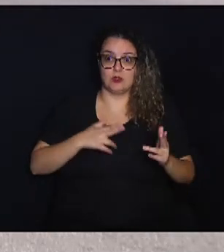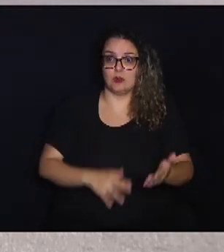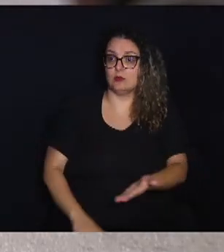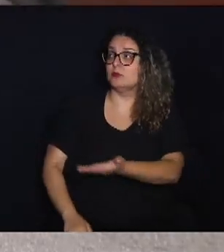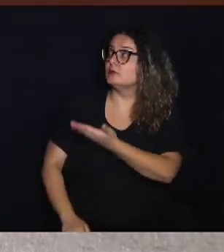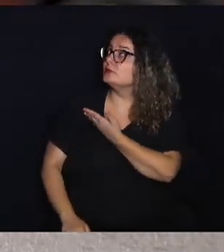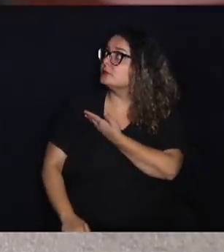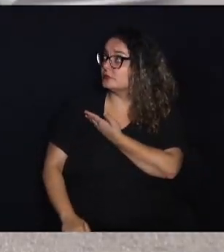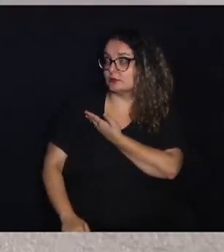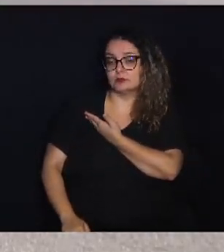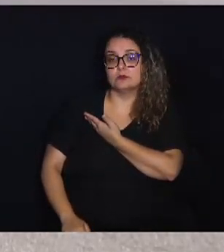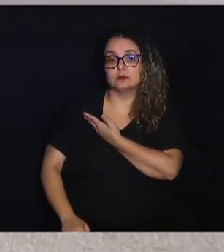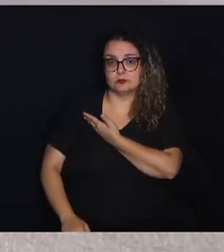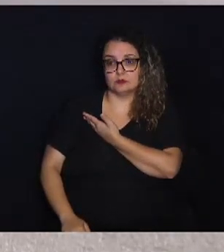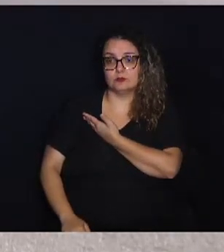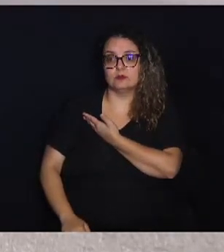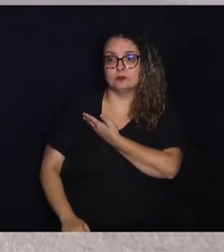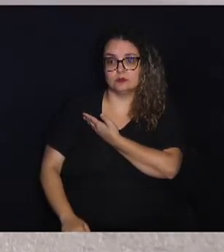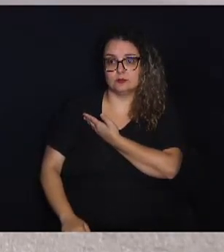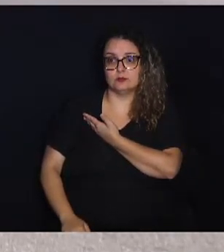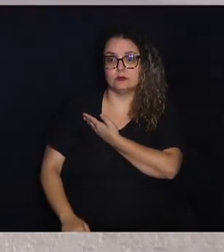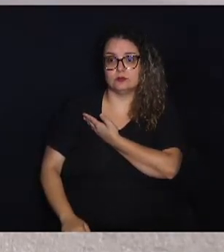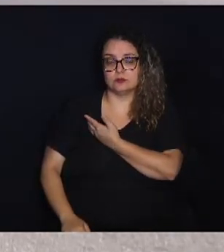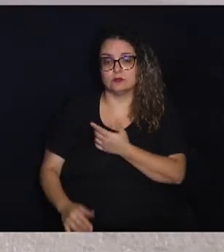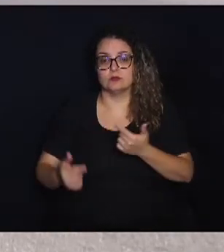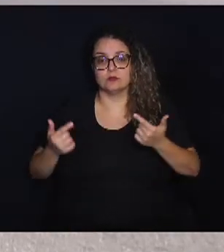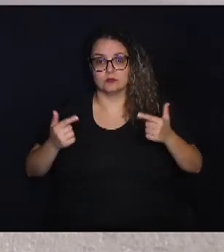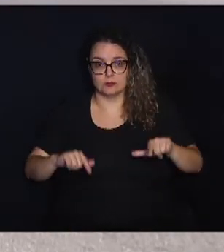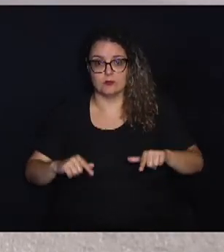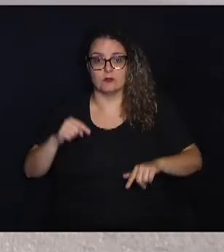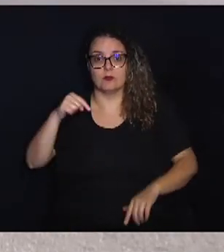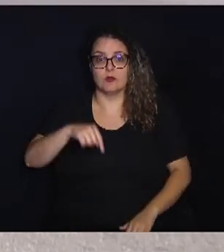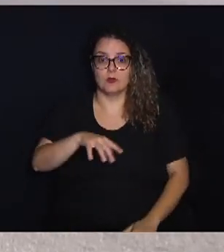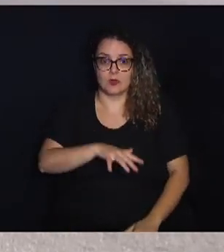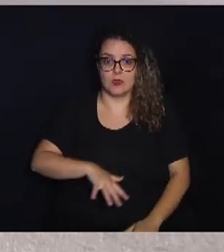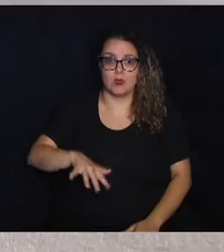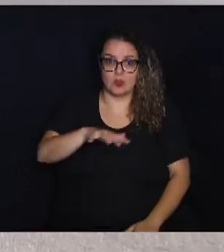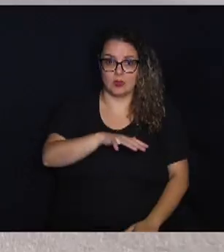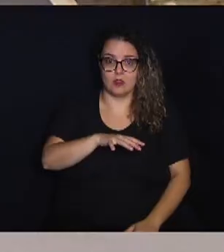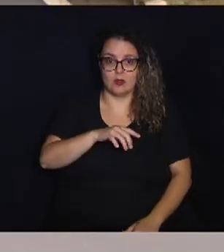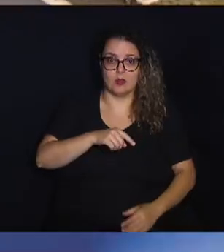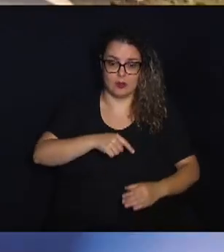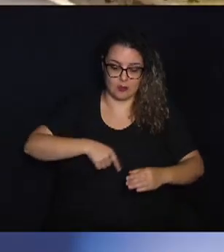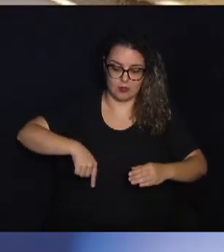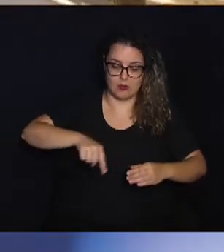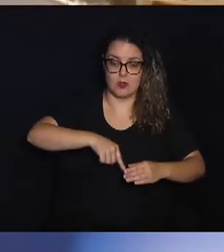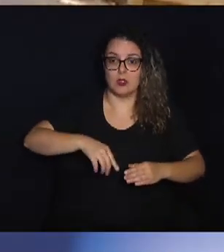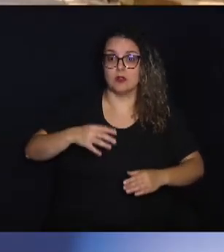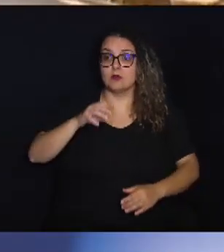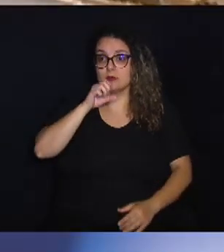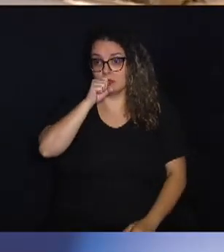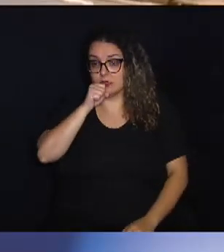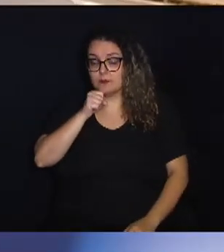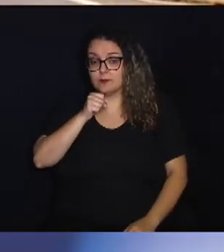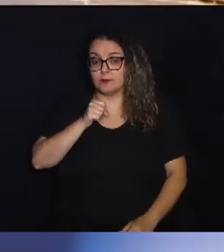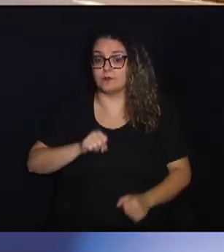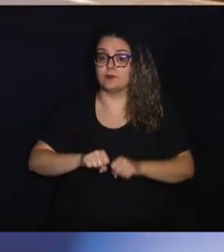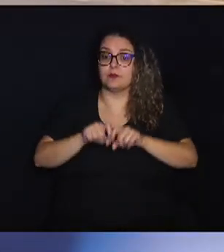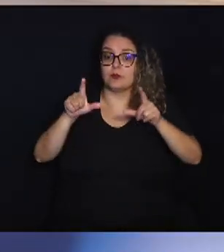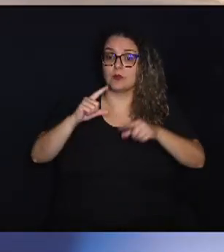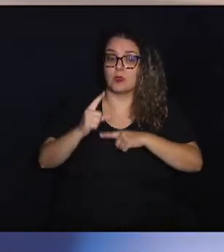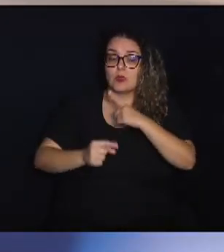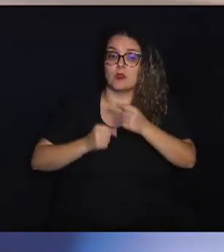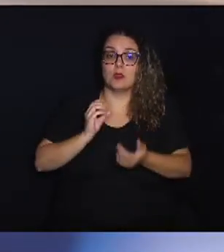de Saúde Pedro de Aquino Neto, localizado aqui na região do Balão do Laranja. Peta ainda destacou uma verba